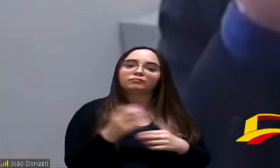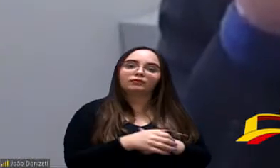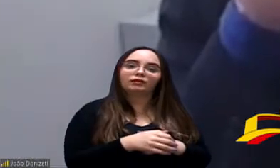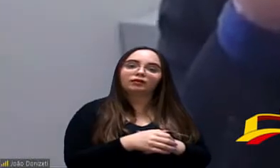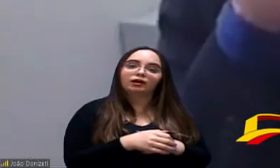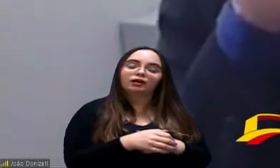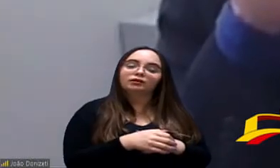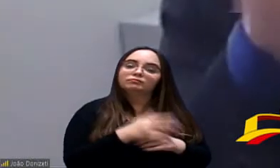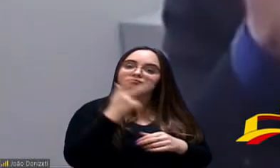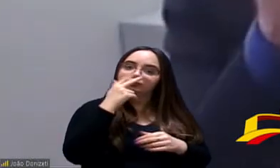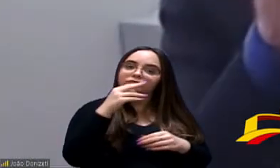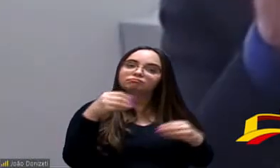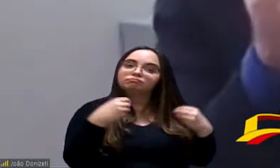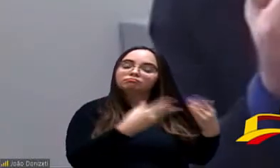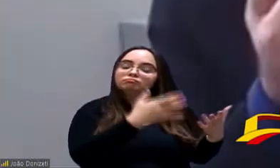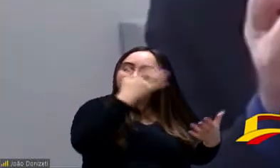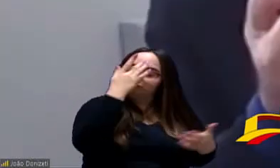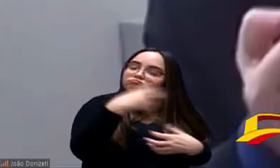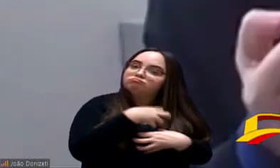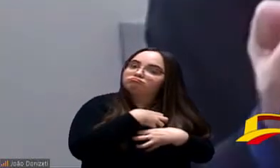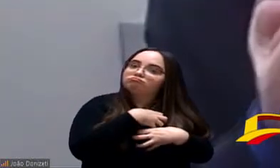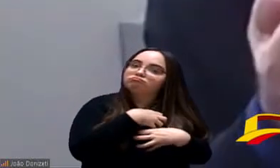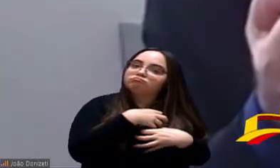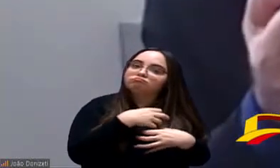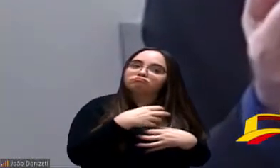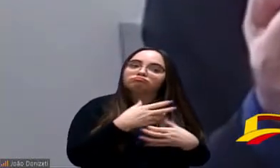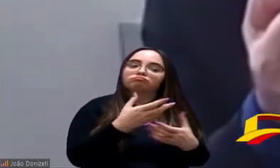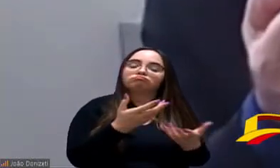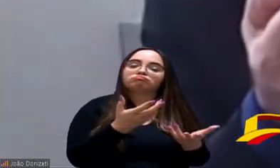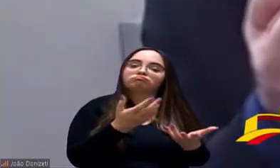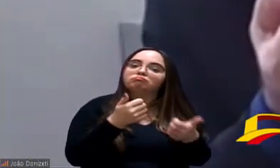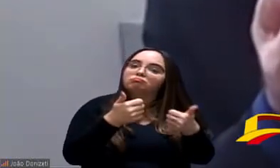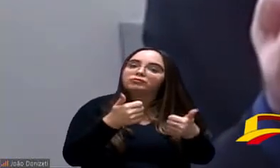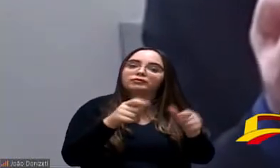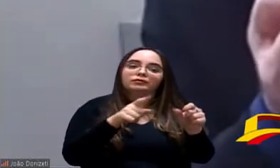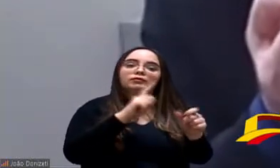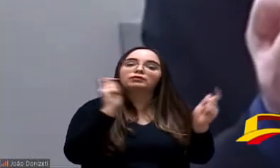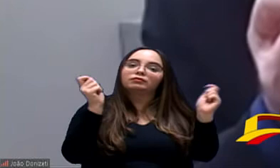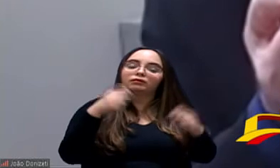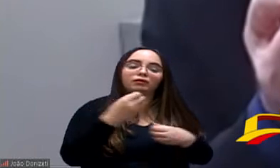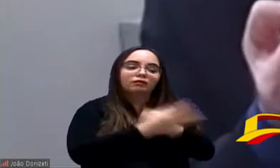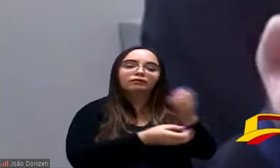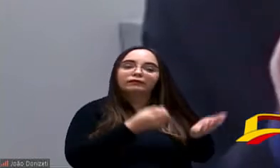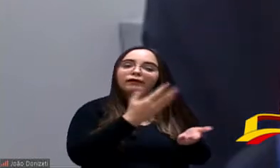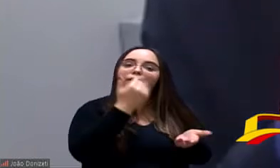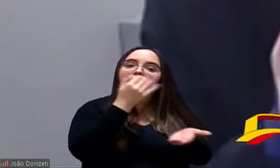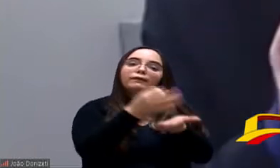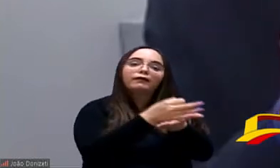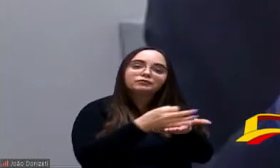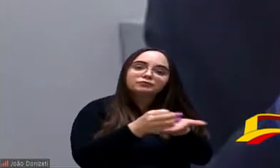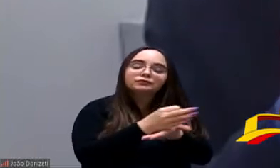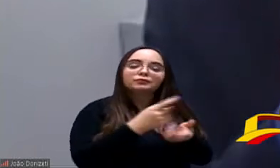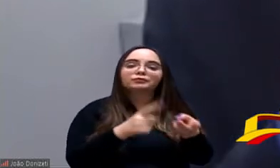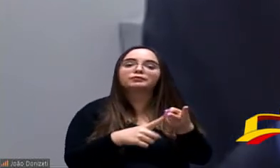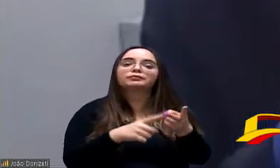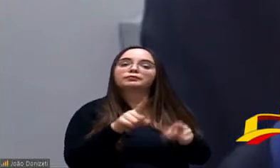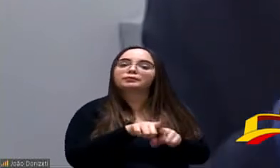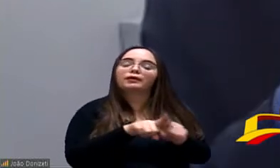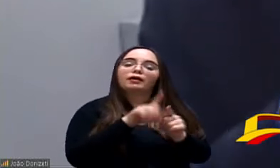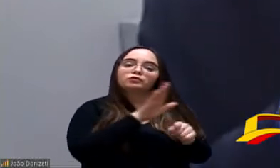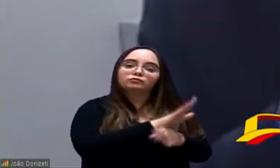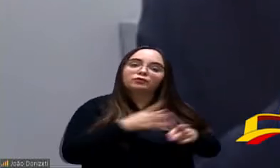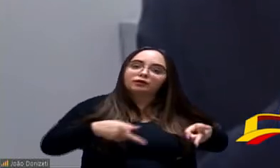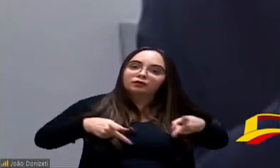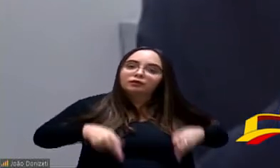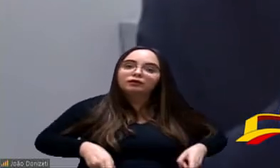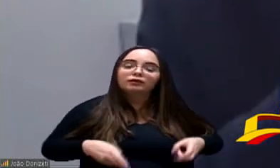essas mulheres, esses homens, possam receber ração, possam receber, sejam priorizadas a questão da castração, da